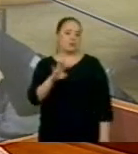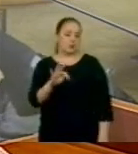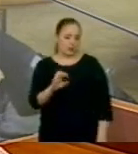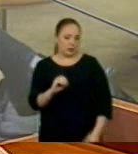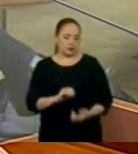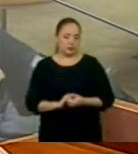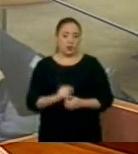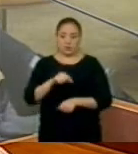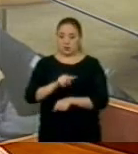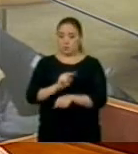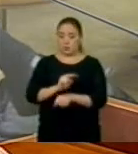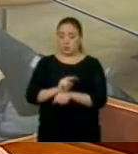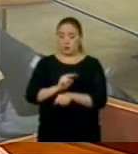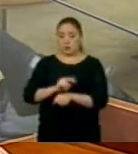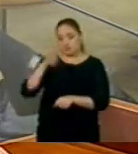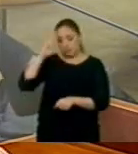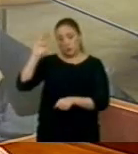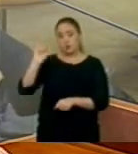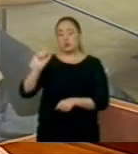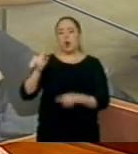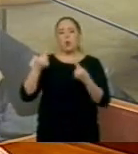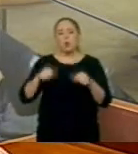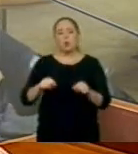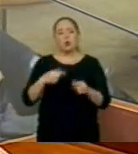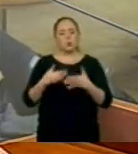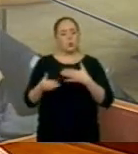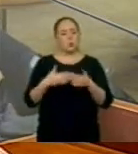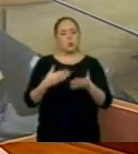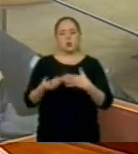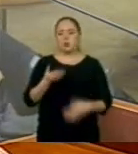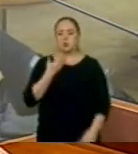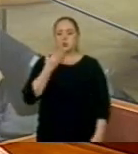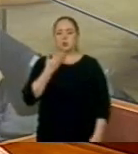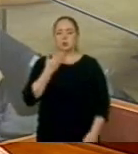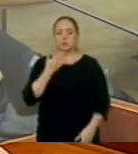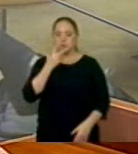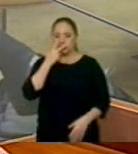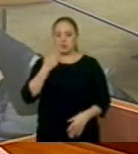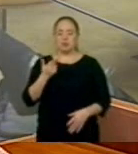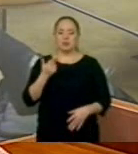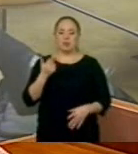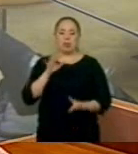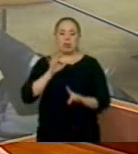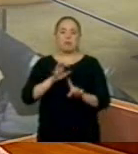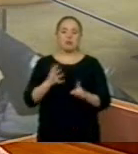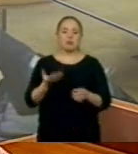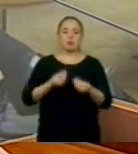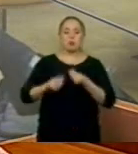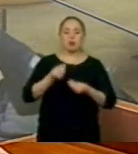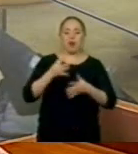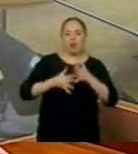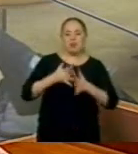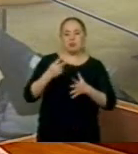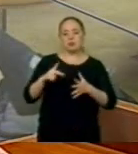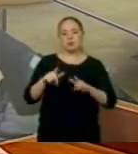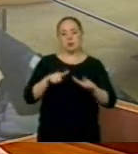do mandato, sobretudo, contra qualquer tipo de intervenção na liberdade de seu exercício. É,